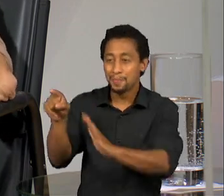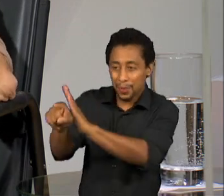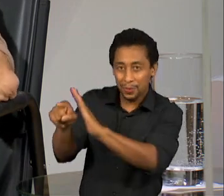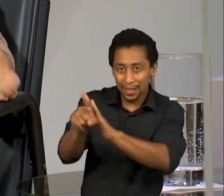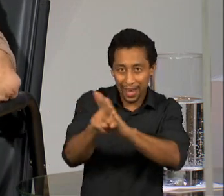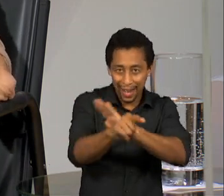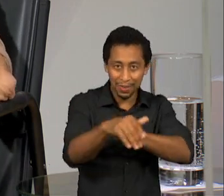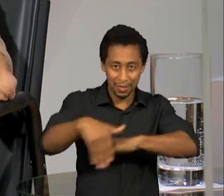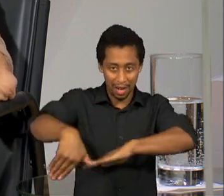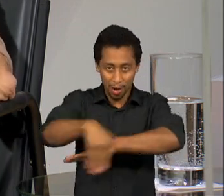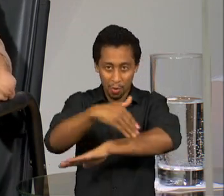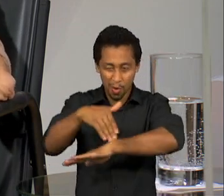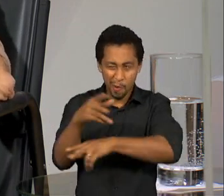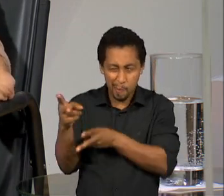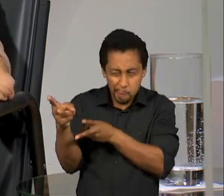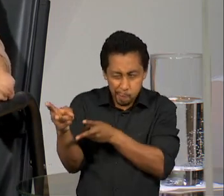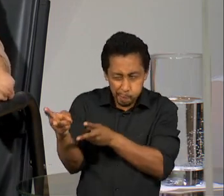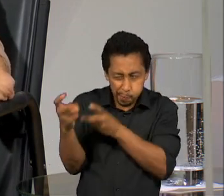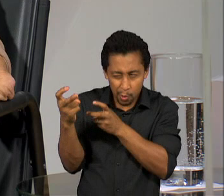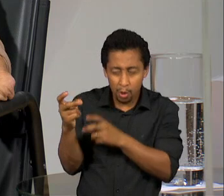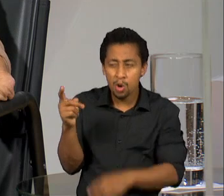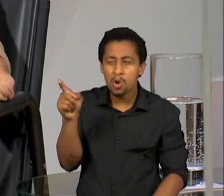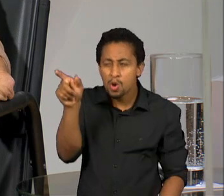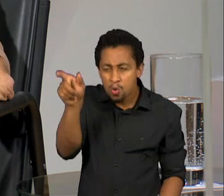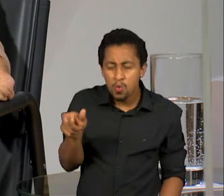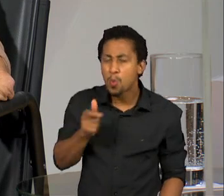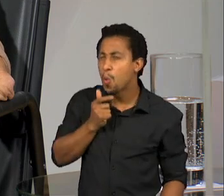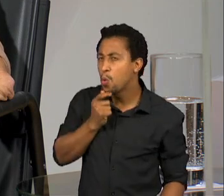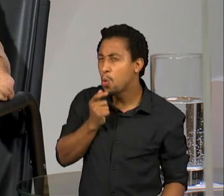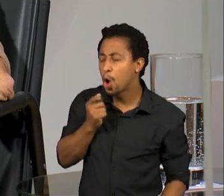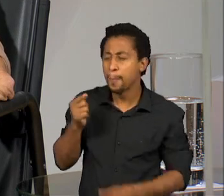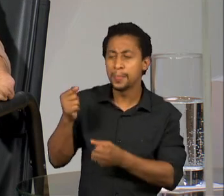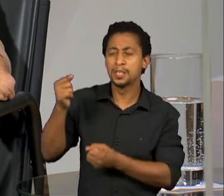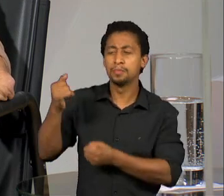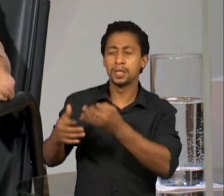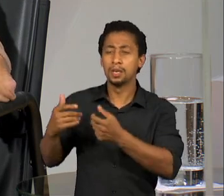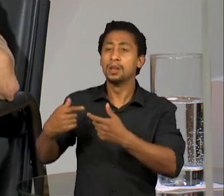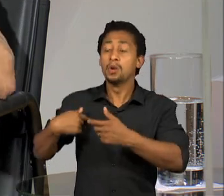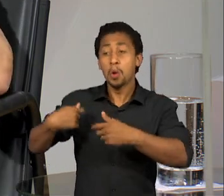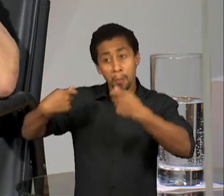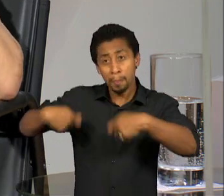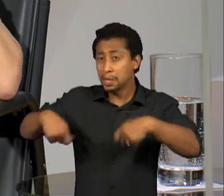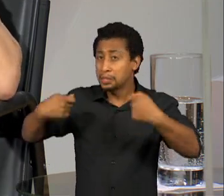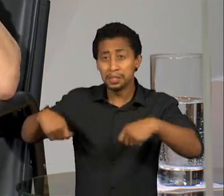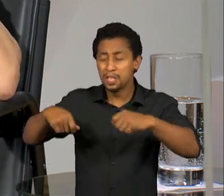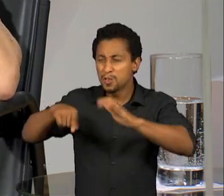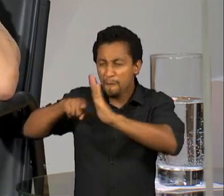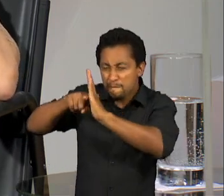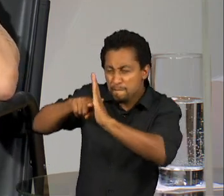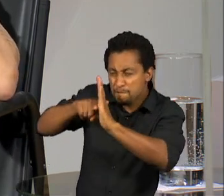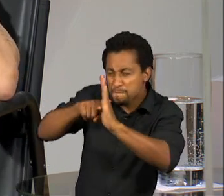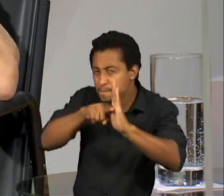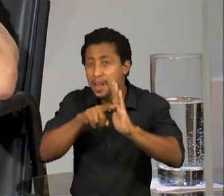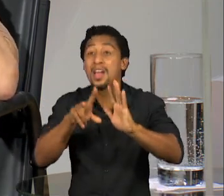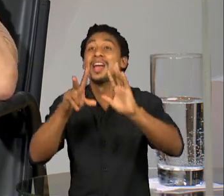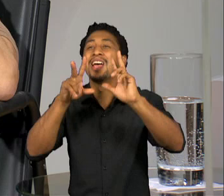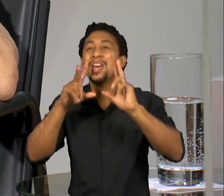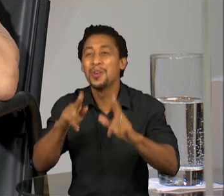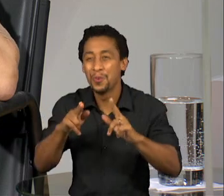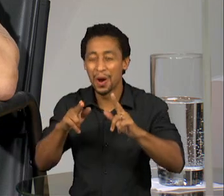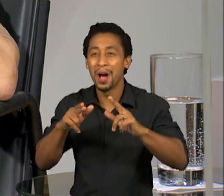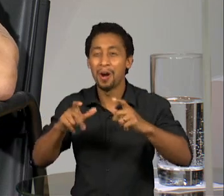coletaram, que hoje é preciso ser um pouco Sherlock. Então, o papel do jornalismo hoje